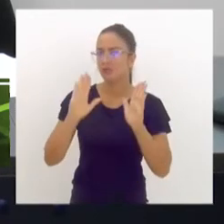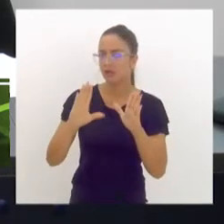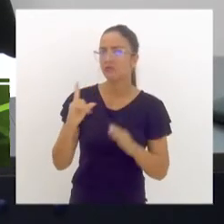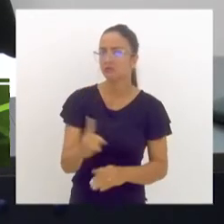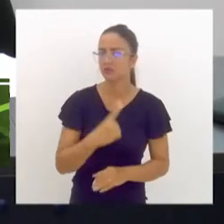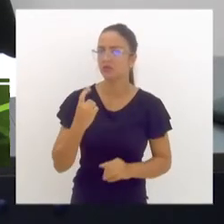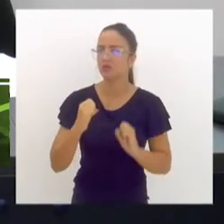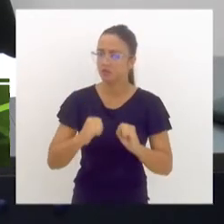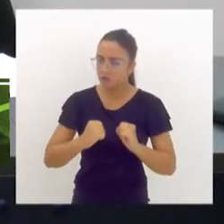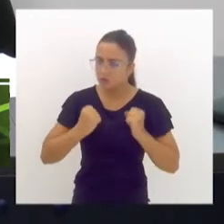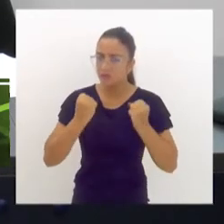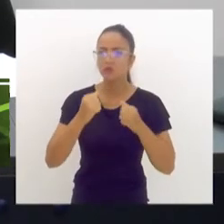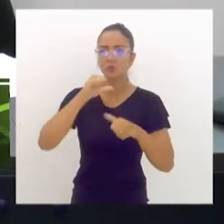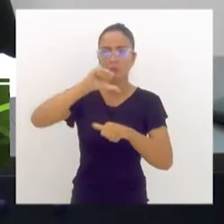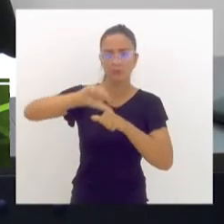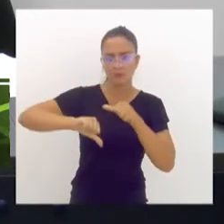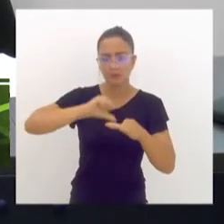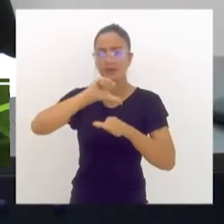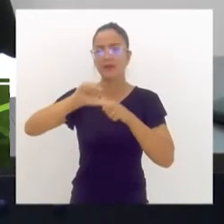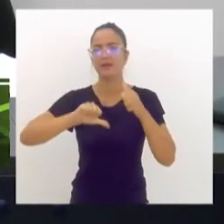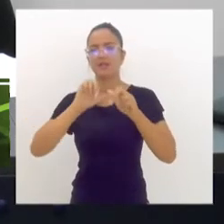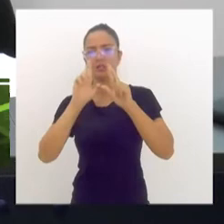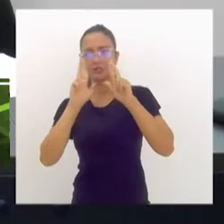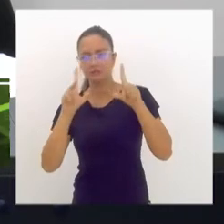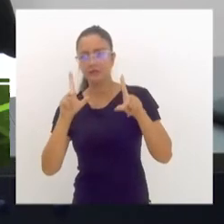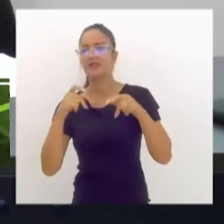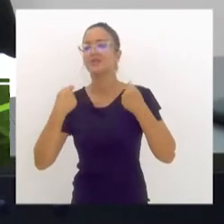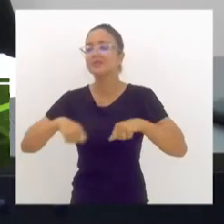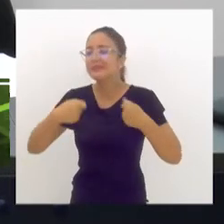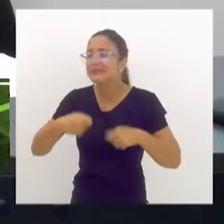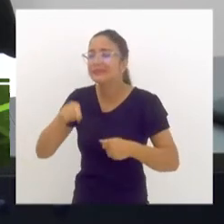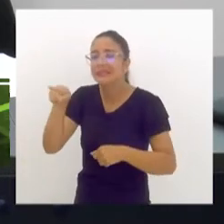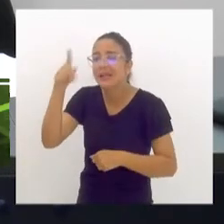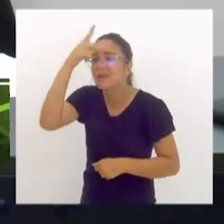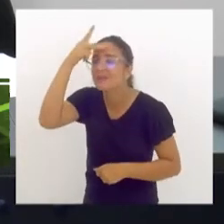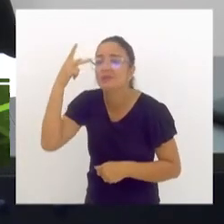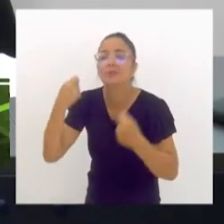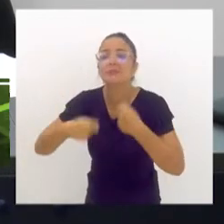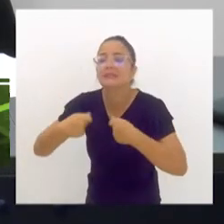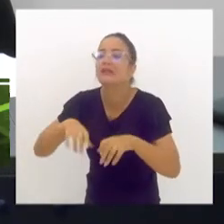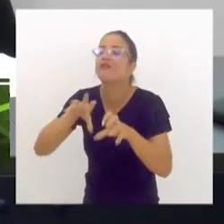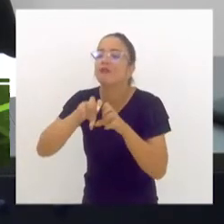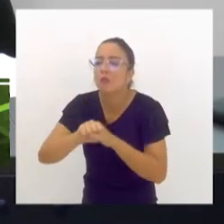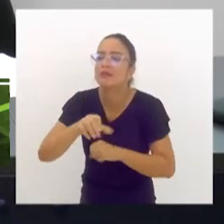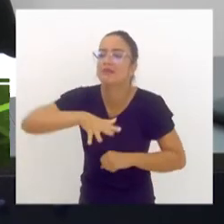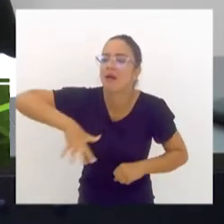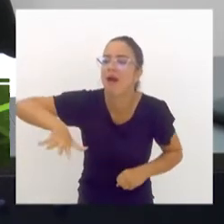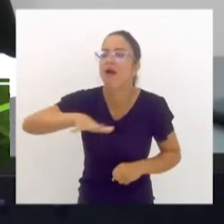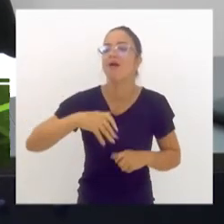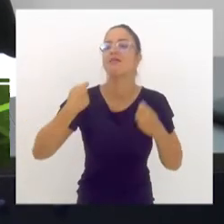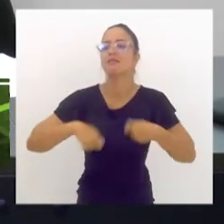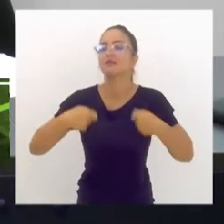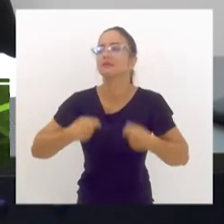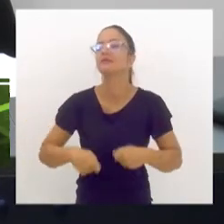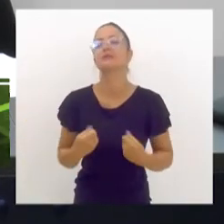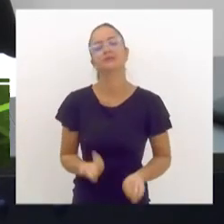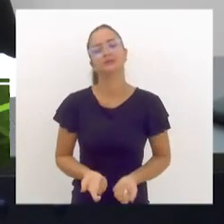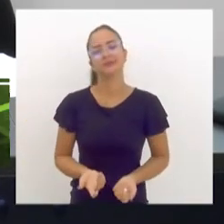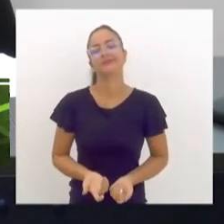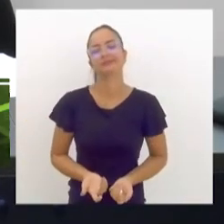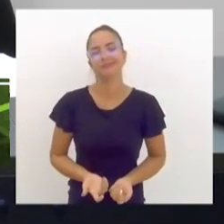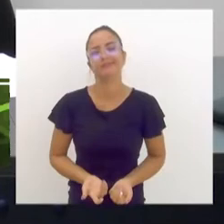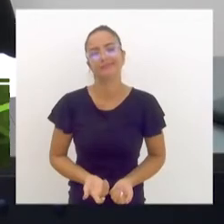ter no Estado profissionais especializados, uma estruturação de uma política que seja efetiva. E também